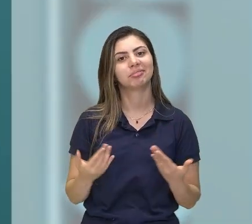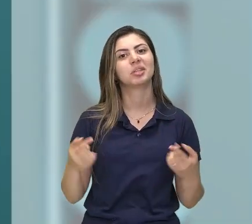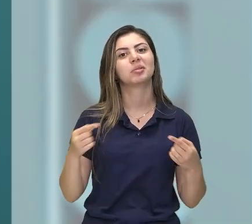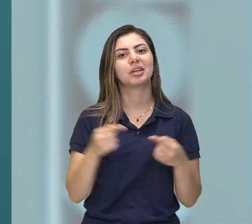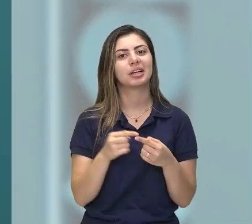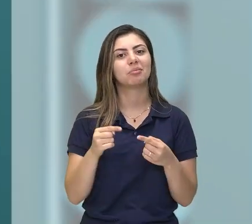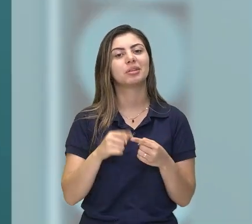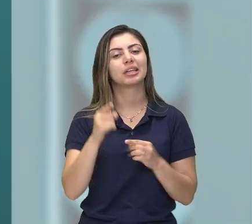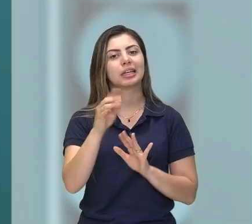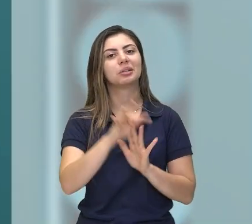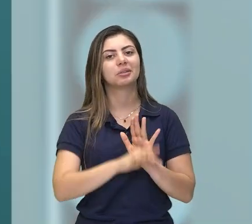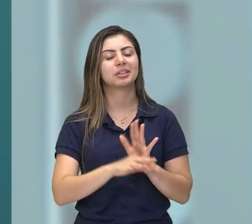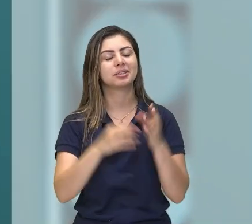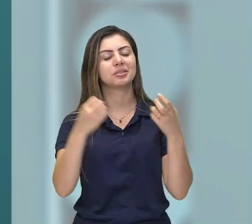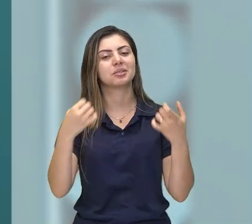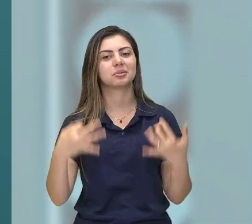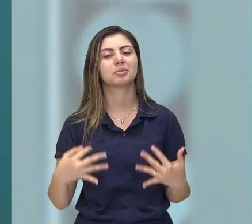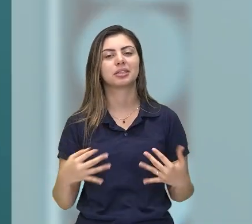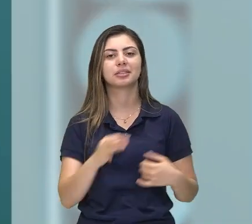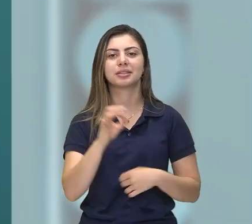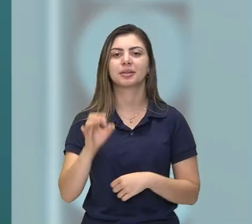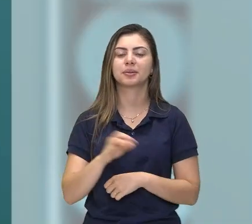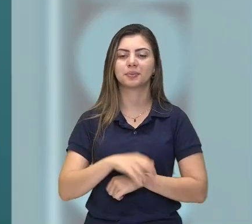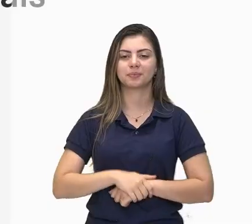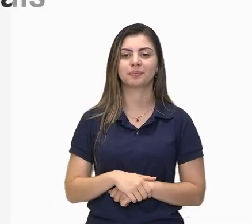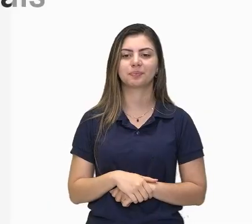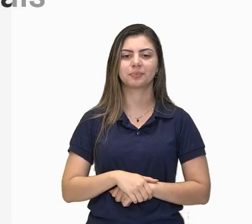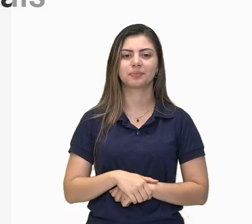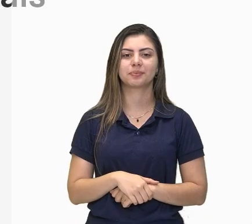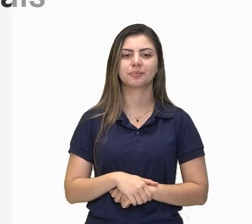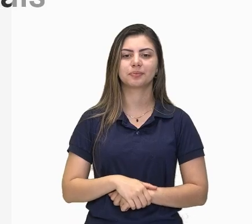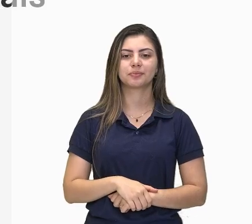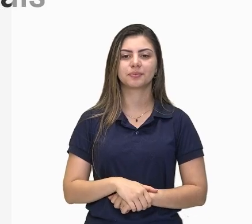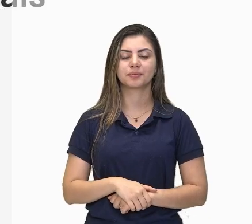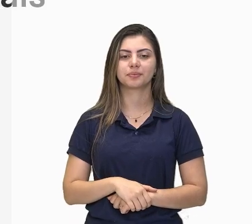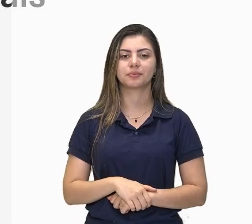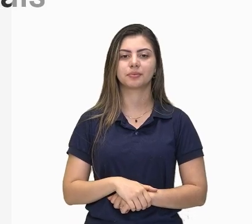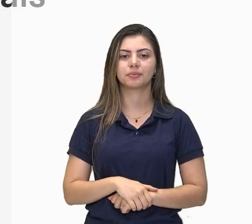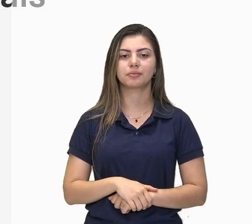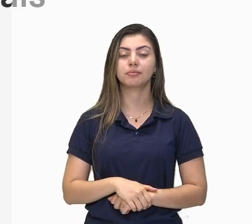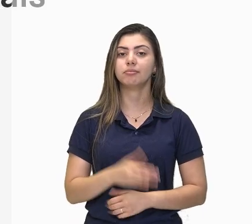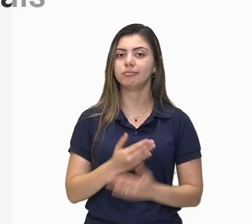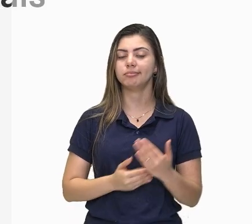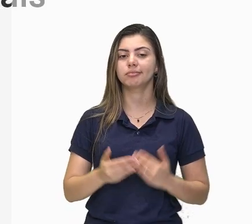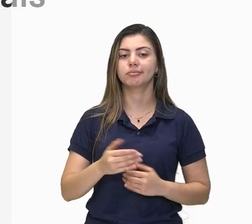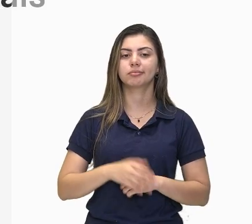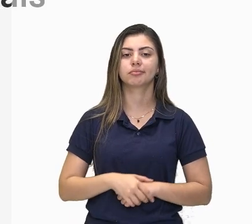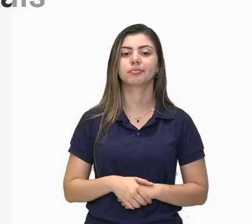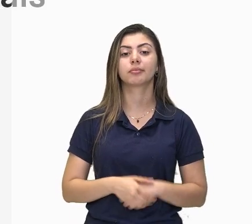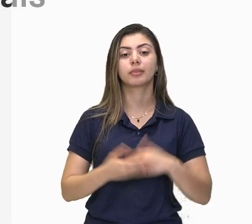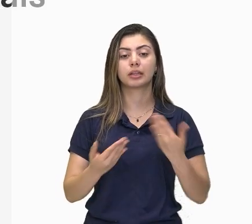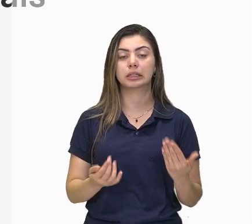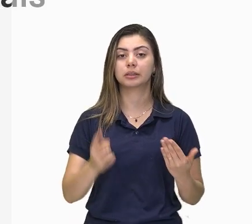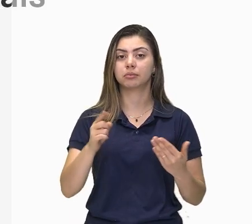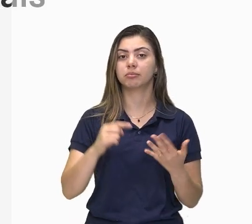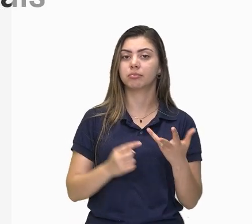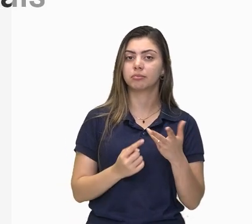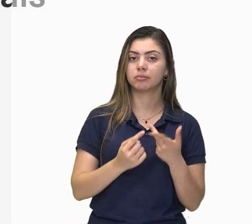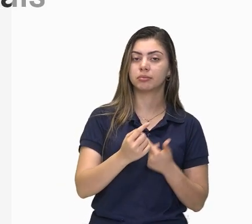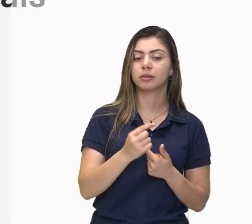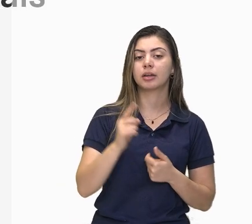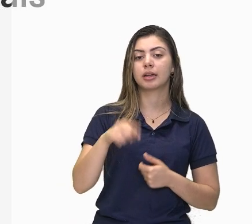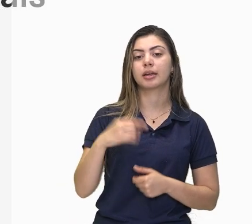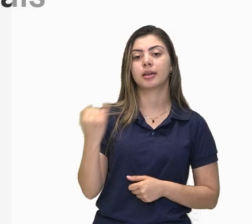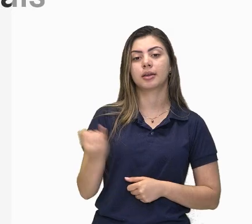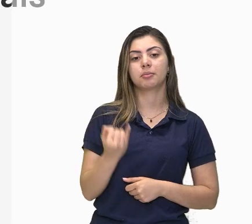sendo trabalhada na primeira parte do texto. Voltemos a ele. E aí ele continua. Essas atividades são cada vez